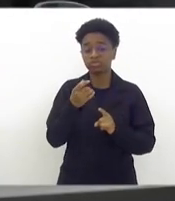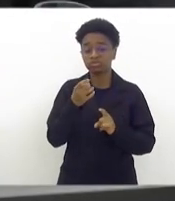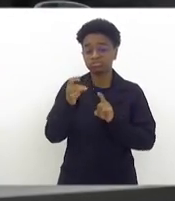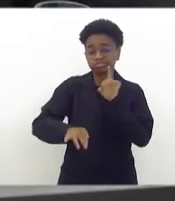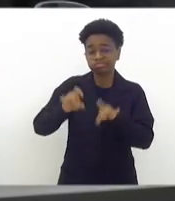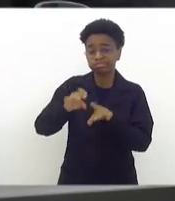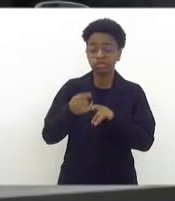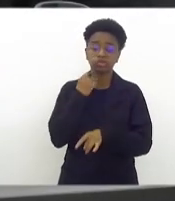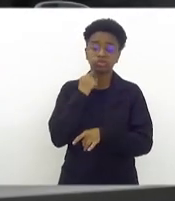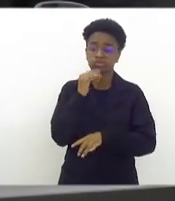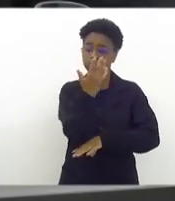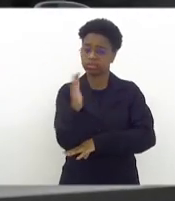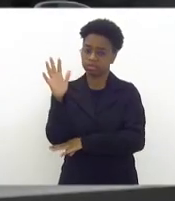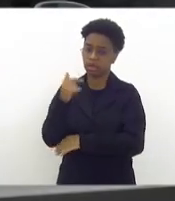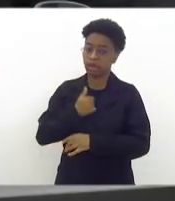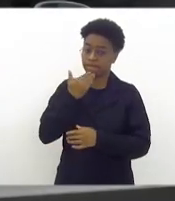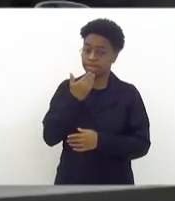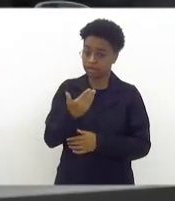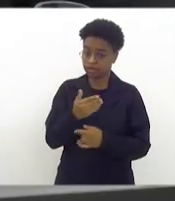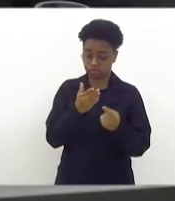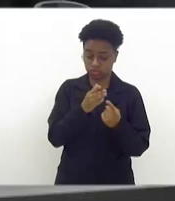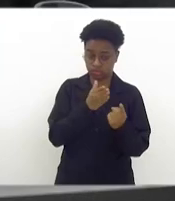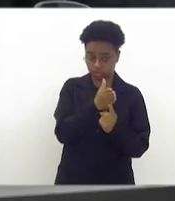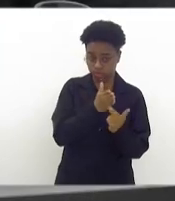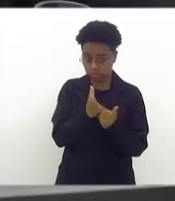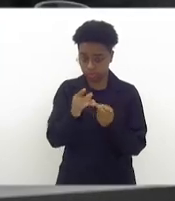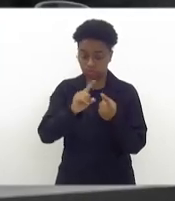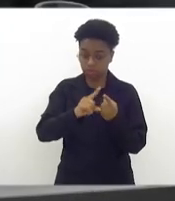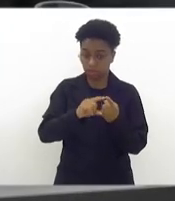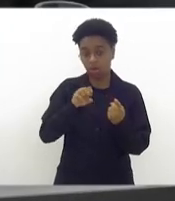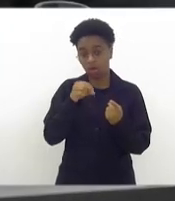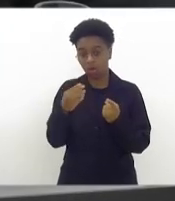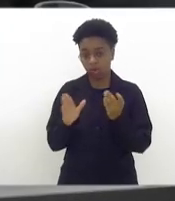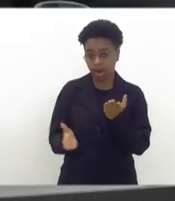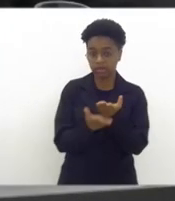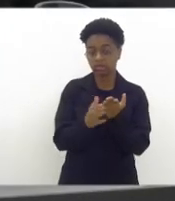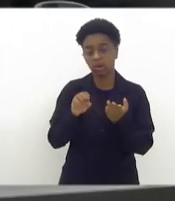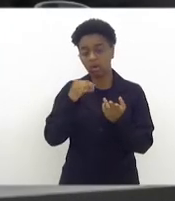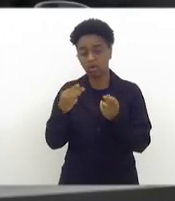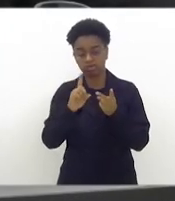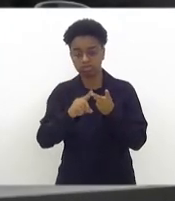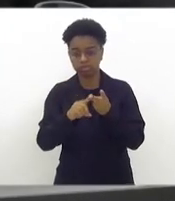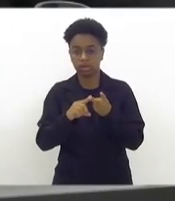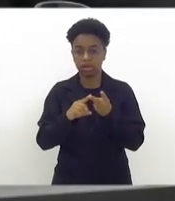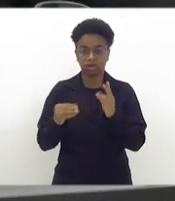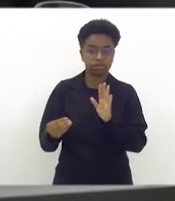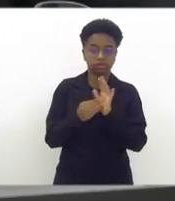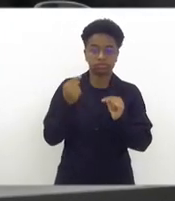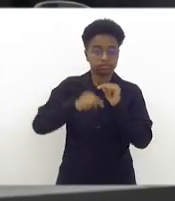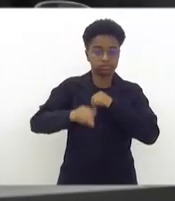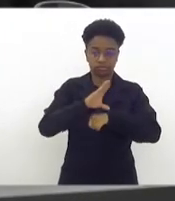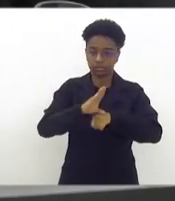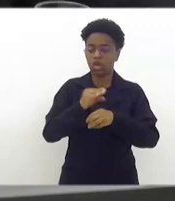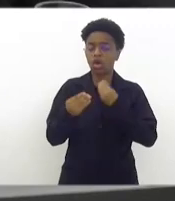peço a Vossa Excelência um dos dois caminhos. Ou realmente anexação, ou declarar inconstitucionalidade. Como é que pode ser